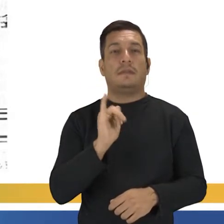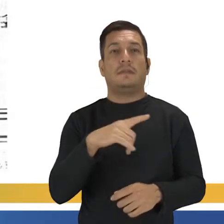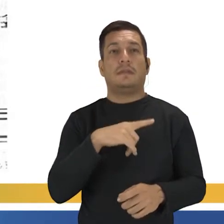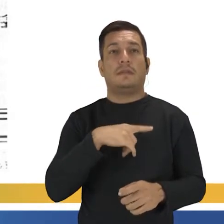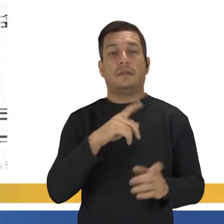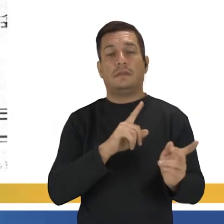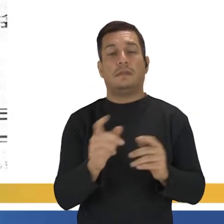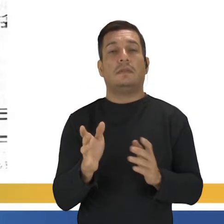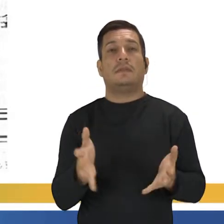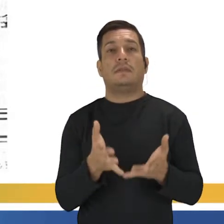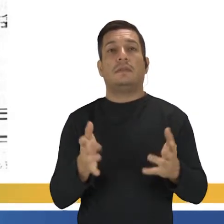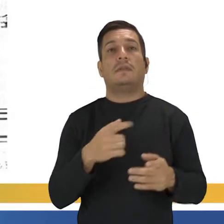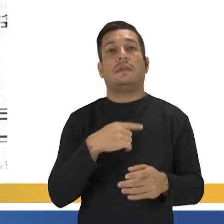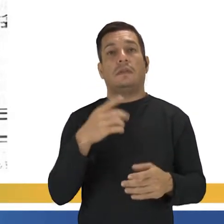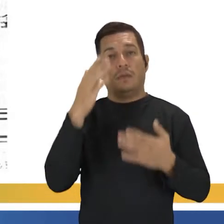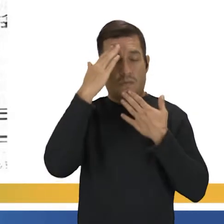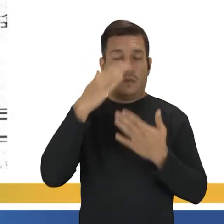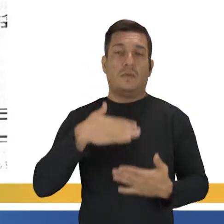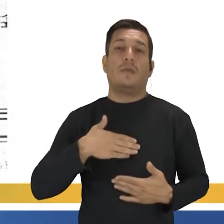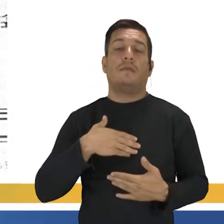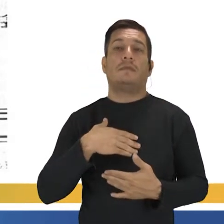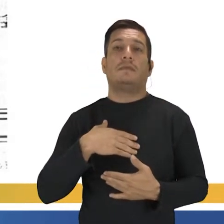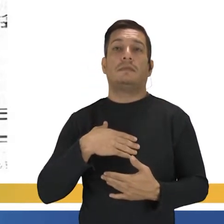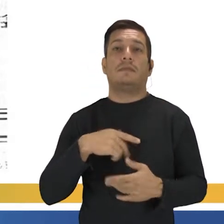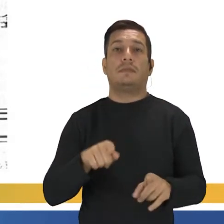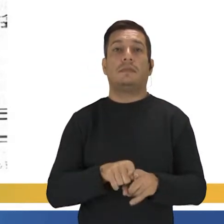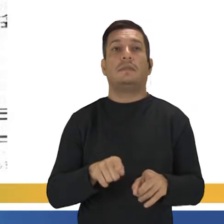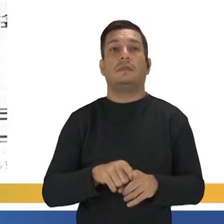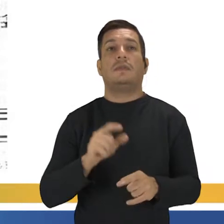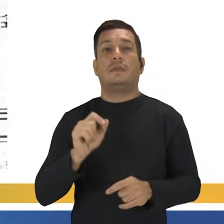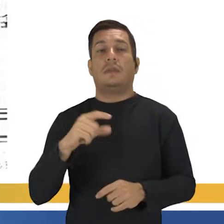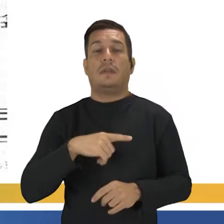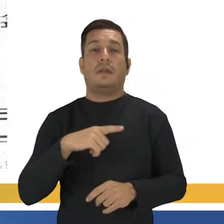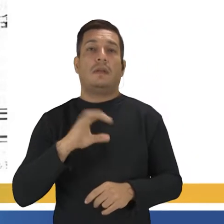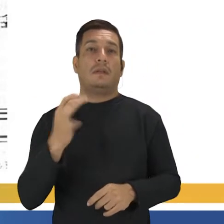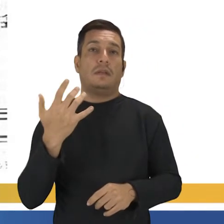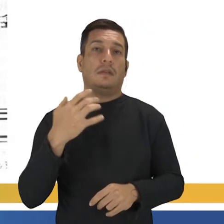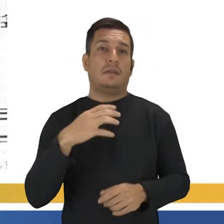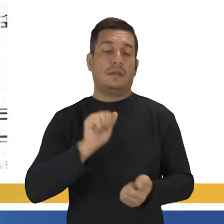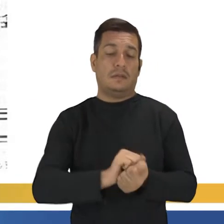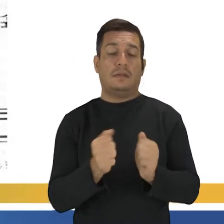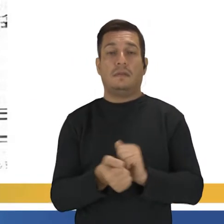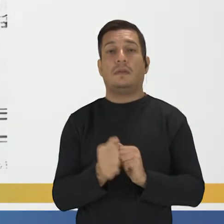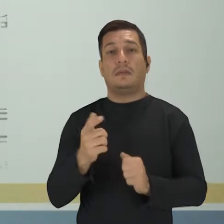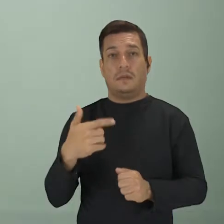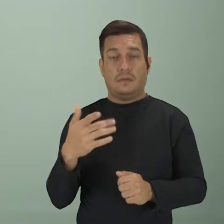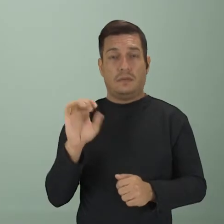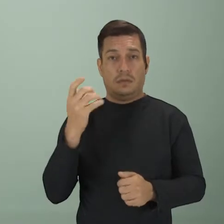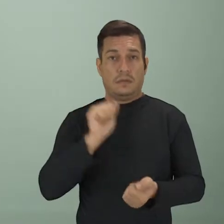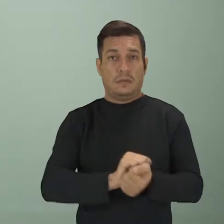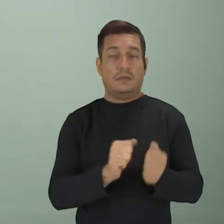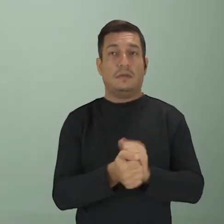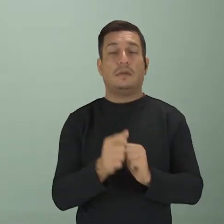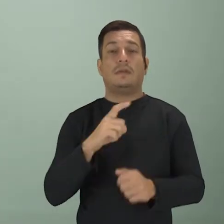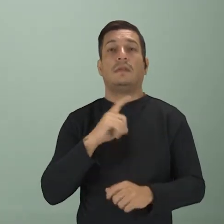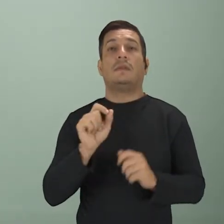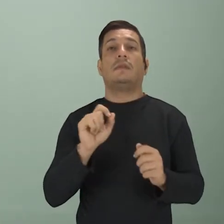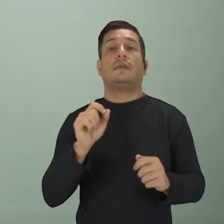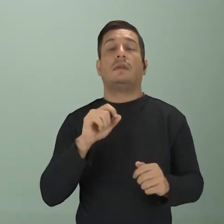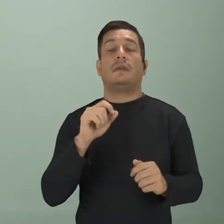Quem é o princípio da sobrecarga? Fazendo um ganho com o princípio anterior, este é o estímulo, o estresse. A sobrecarga